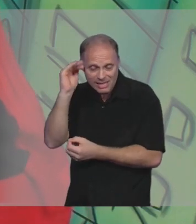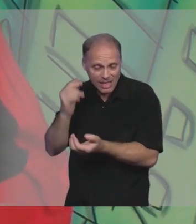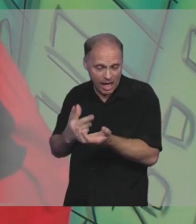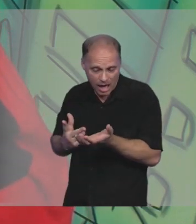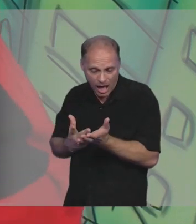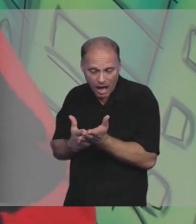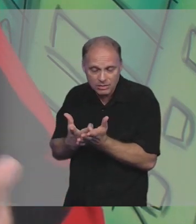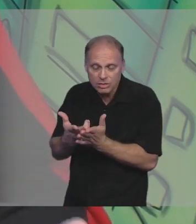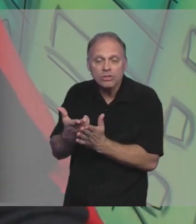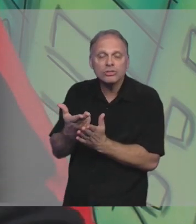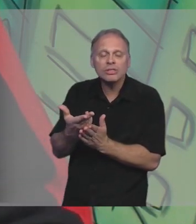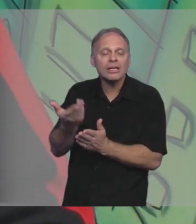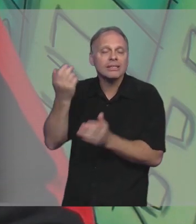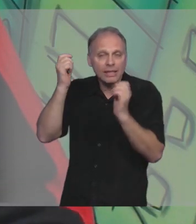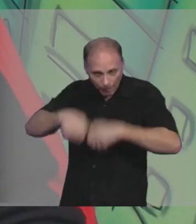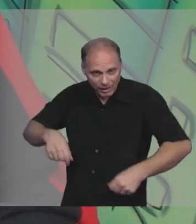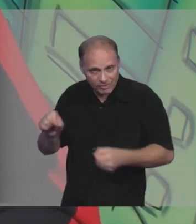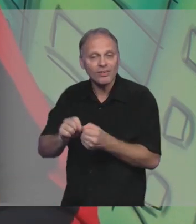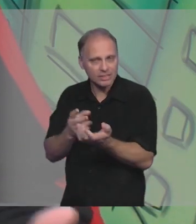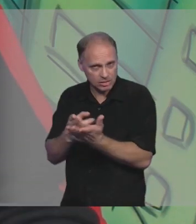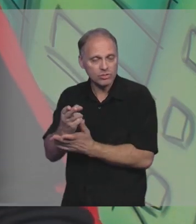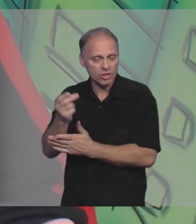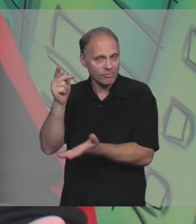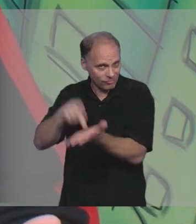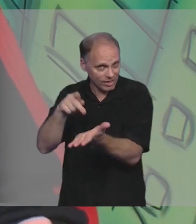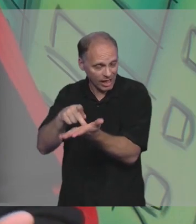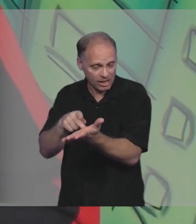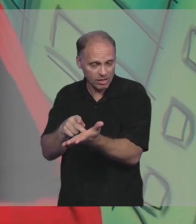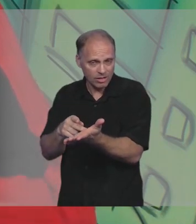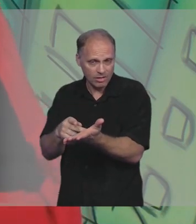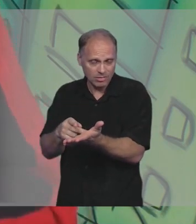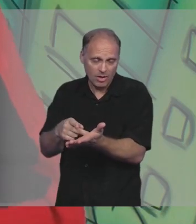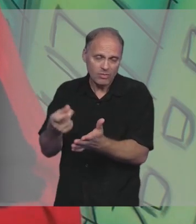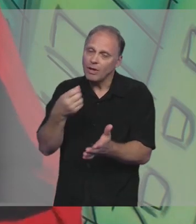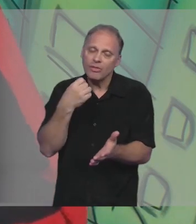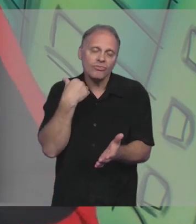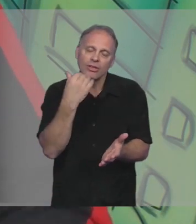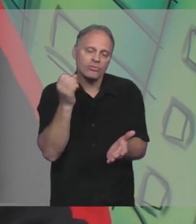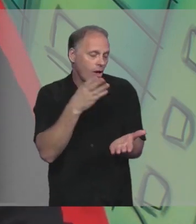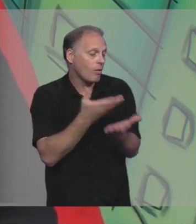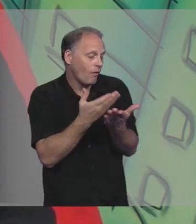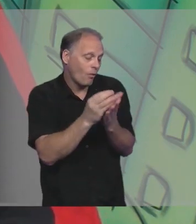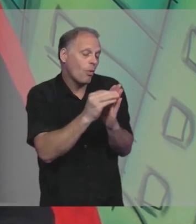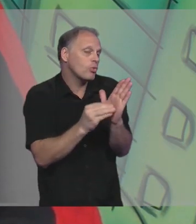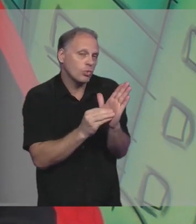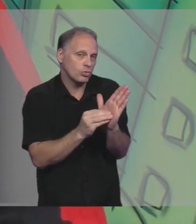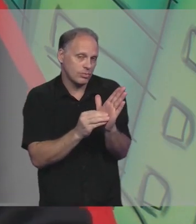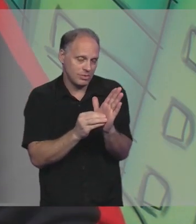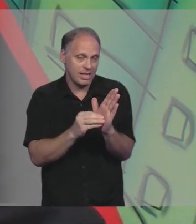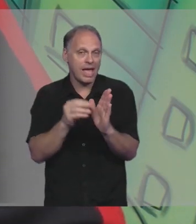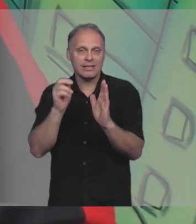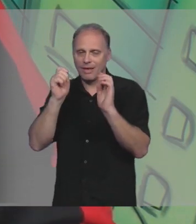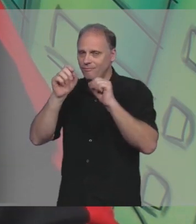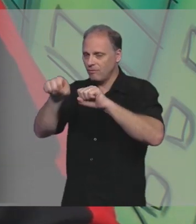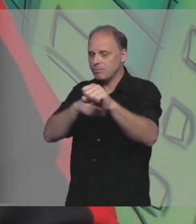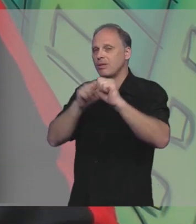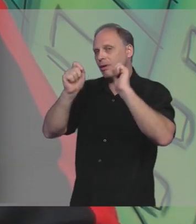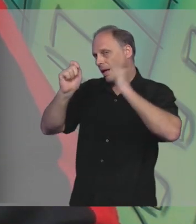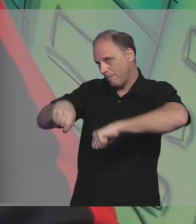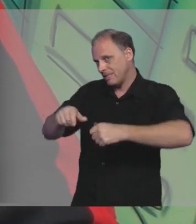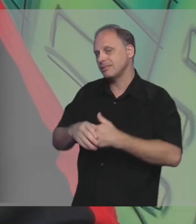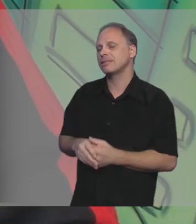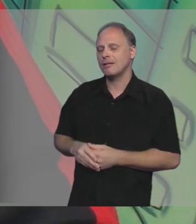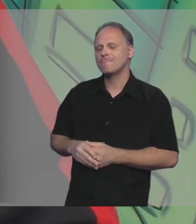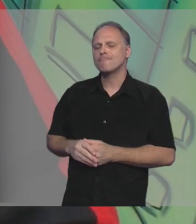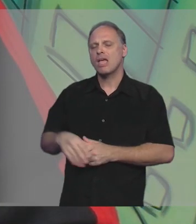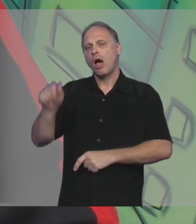ser capaz de operar a cirurgia, de realizar a cirurgia. Isso é uma formação por competências. Então, em algumas áreas